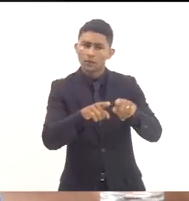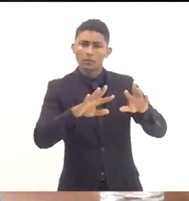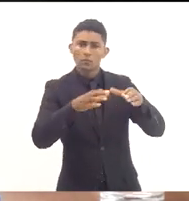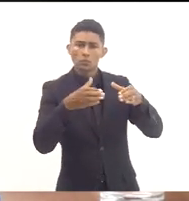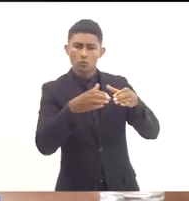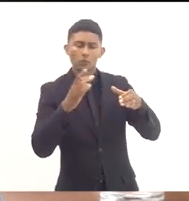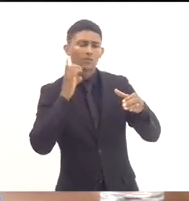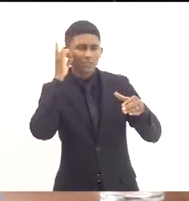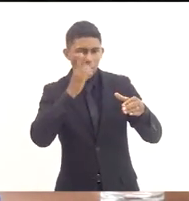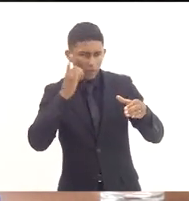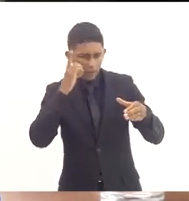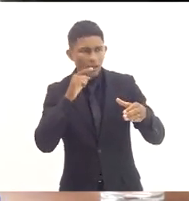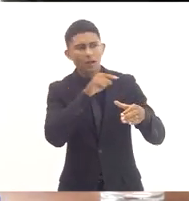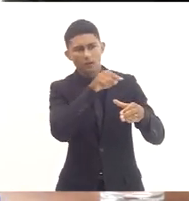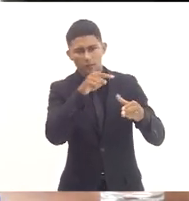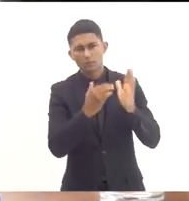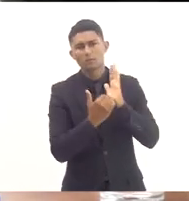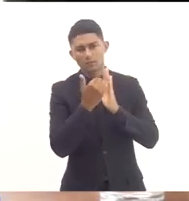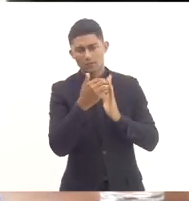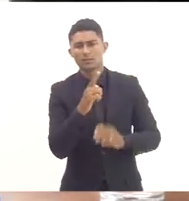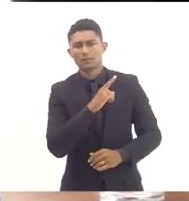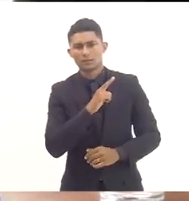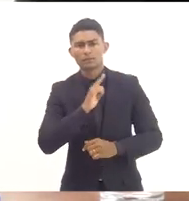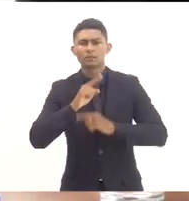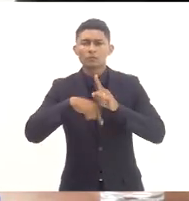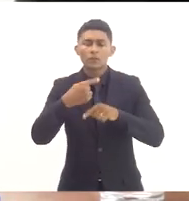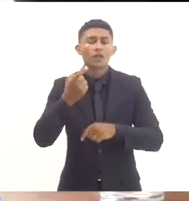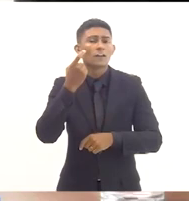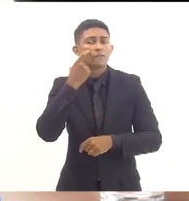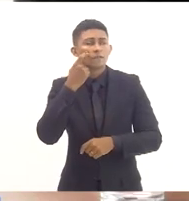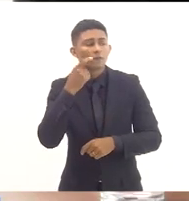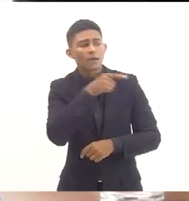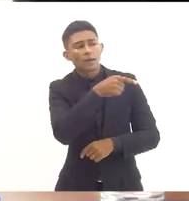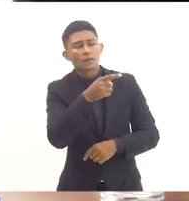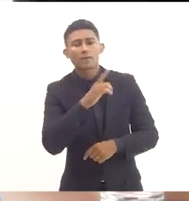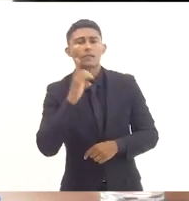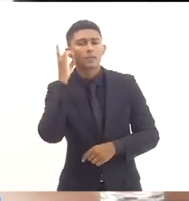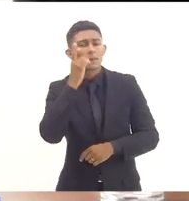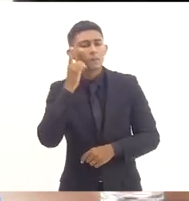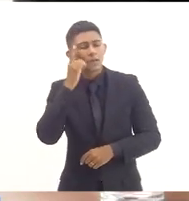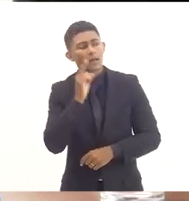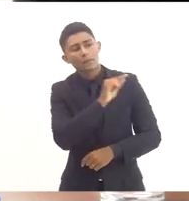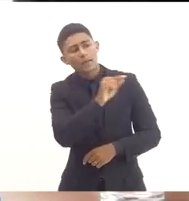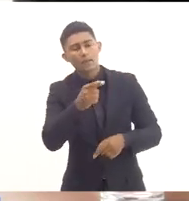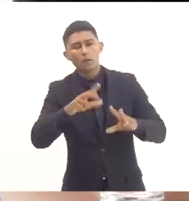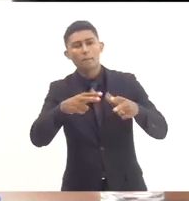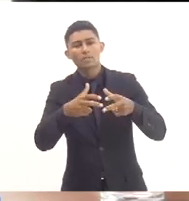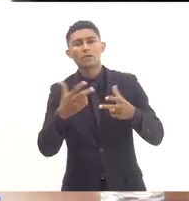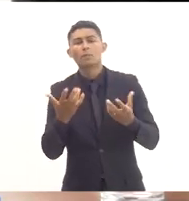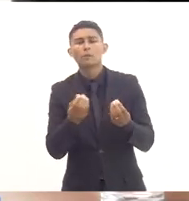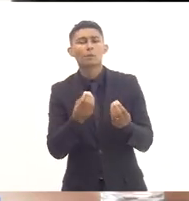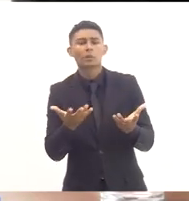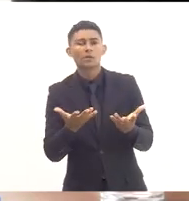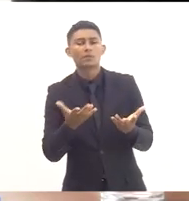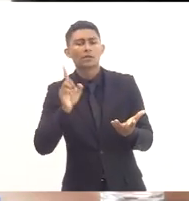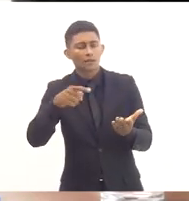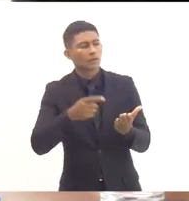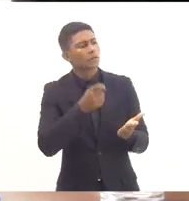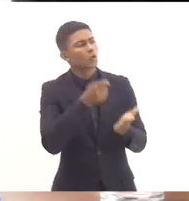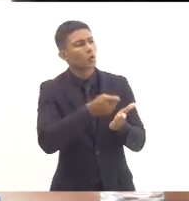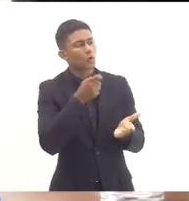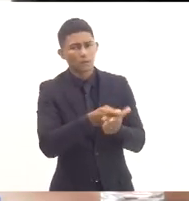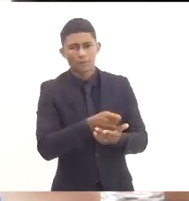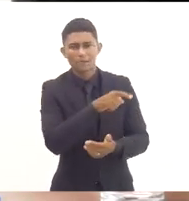deputados e deputadas depois procure saber quem são os outros deputados da comissão para cobrar para que